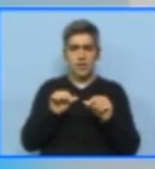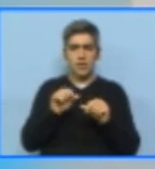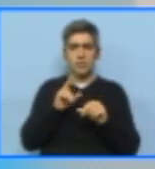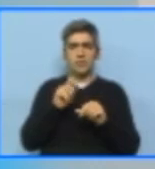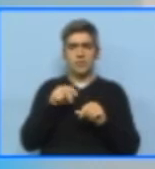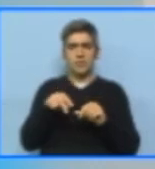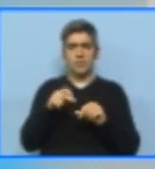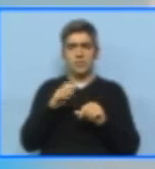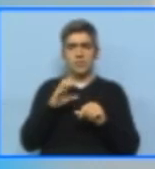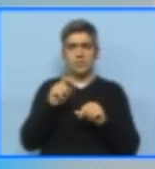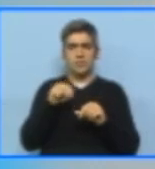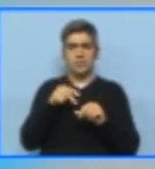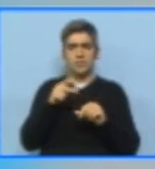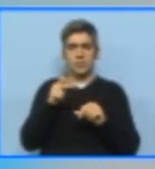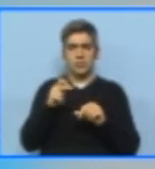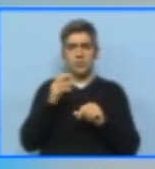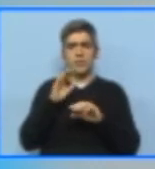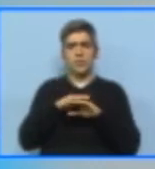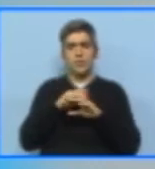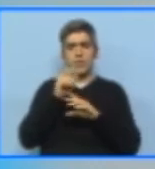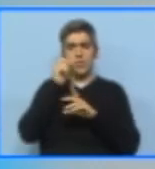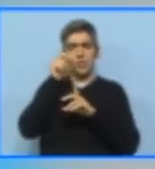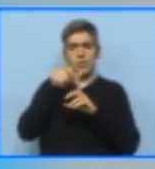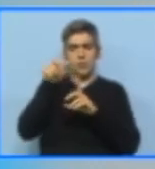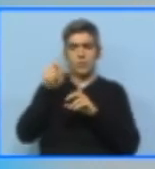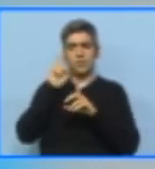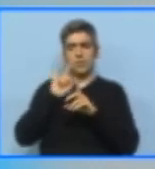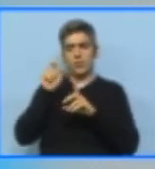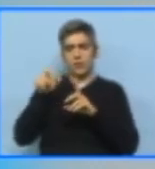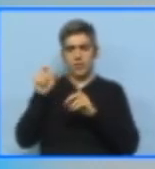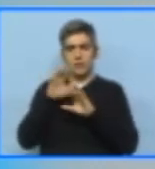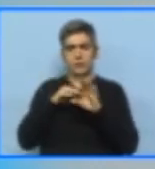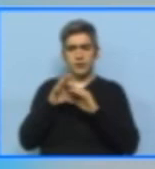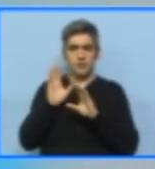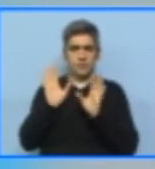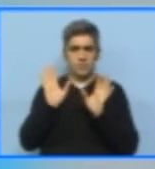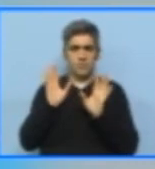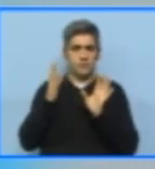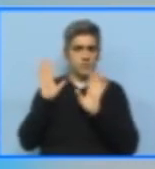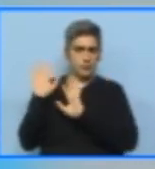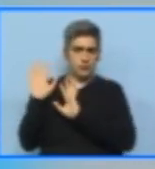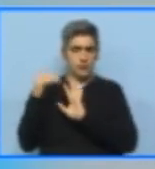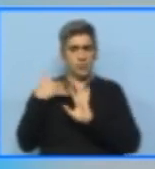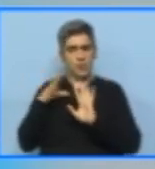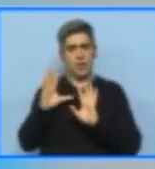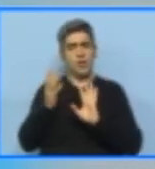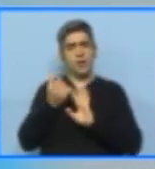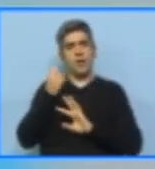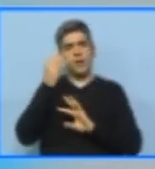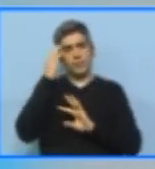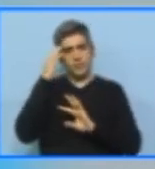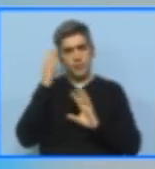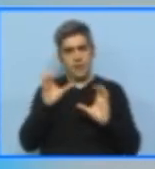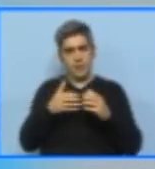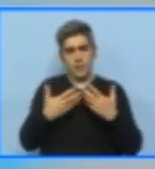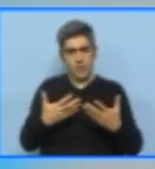Renascença é fruto do trabalho que todos estes homens e mulheres fizeram. Não tenho nada a ver com isso. Não é? Agora, quero ser capaz, com esta